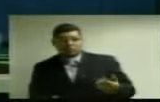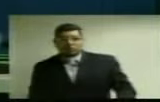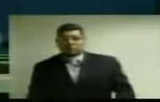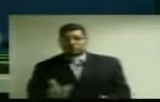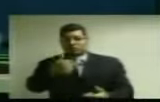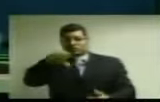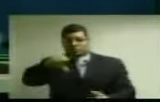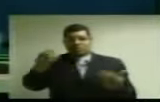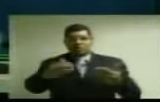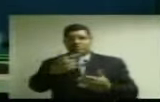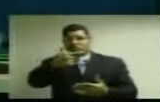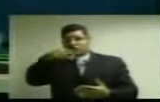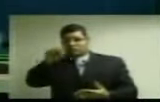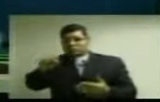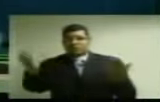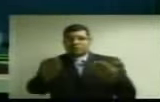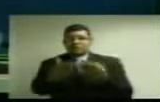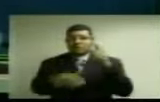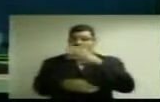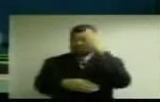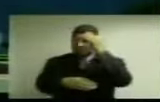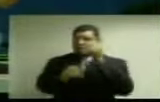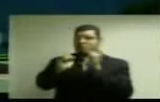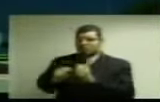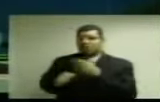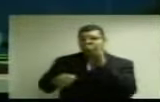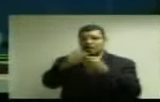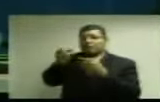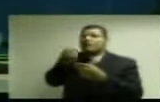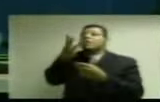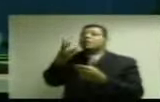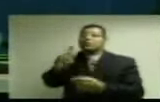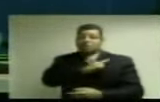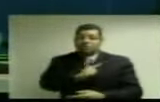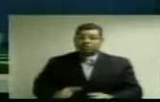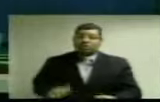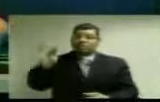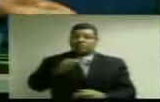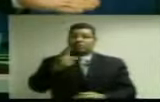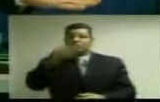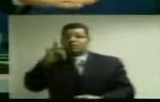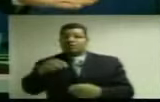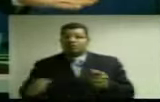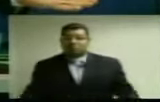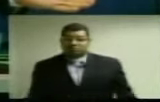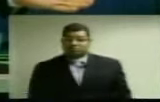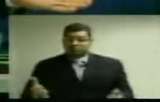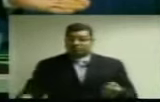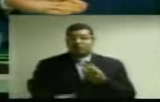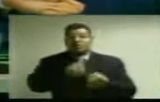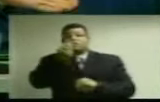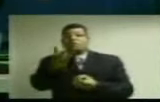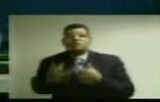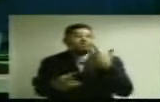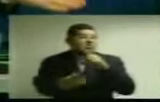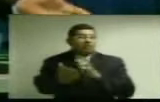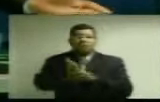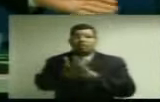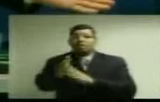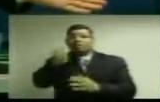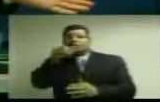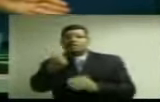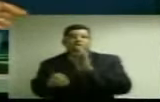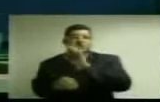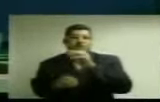gasta 19,28%. Vossa Excelência poderia me dizer quanto o governo federal do PT gasta? Não gasta